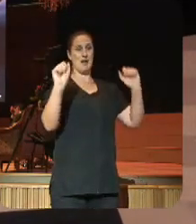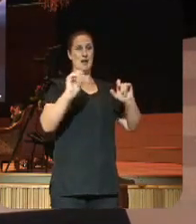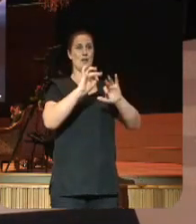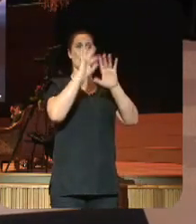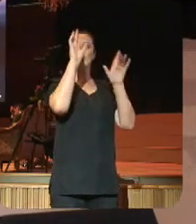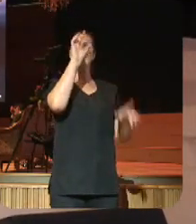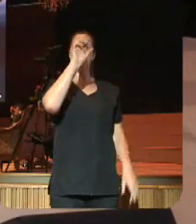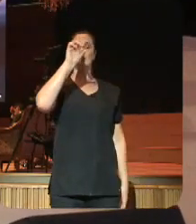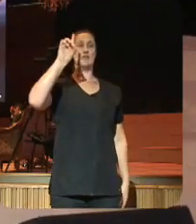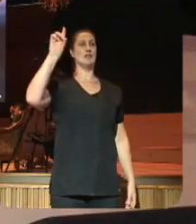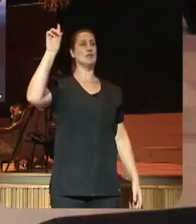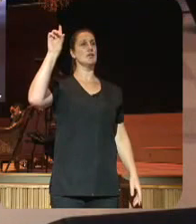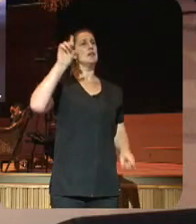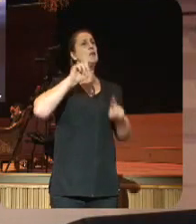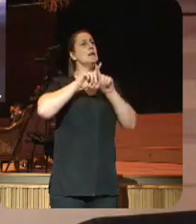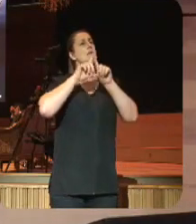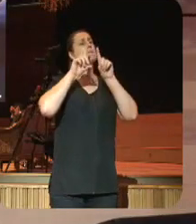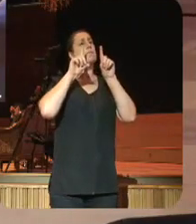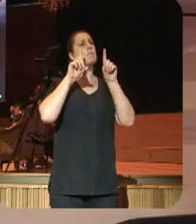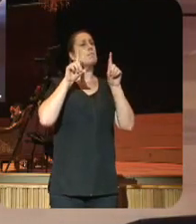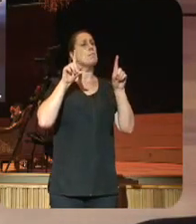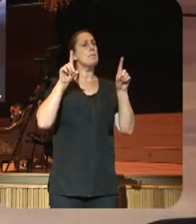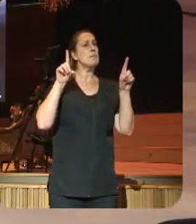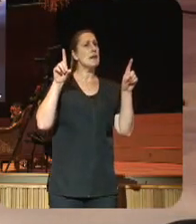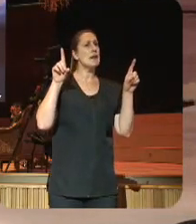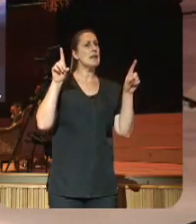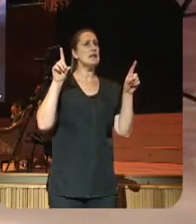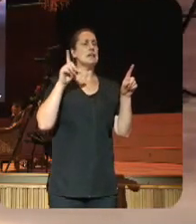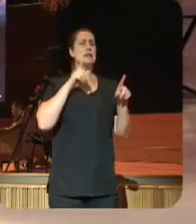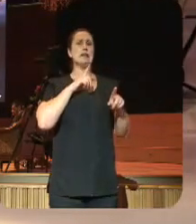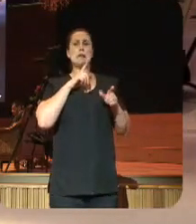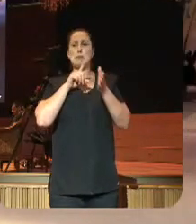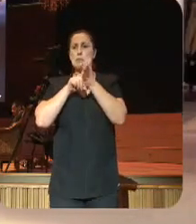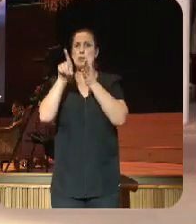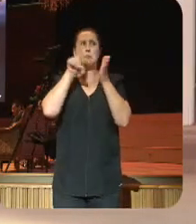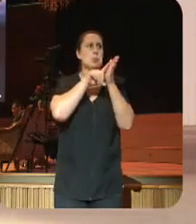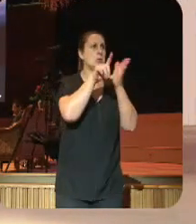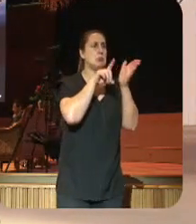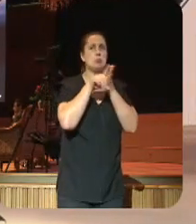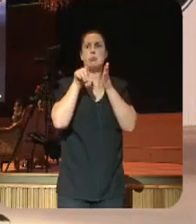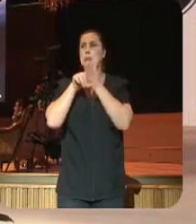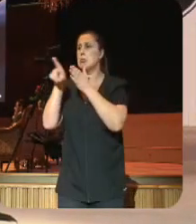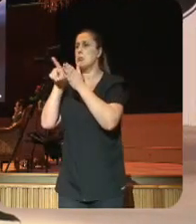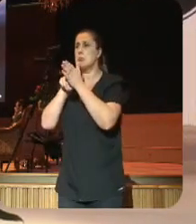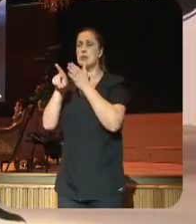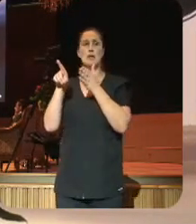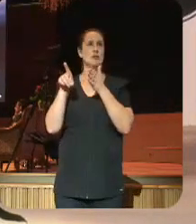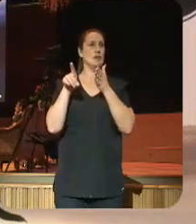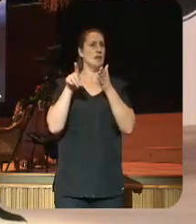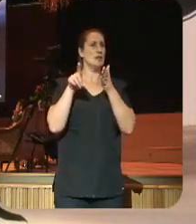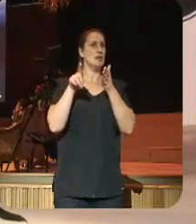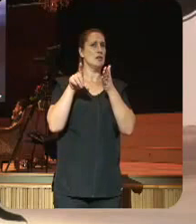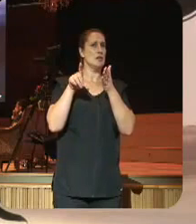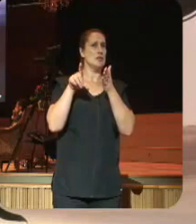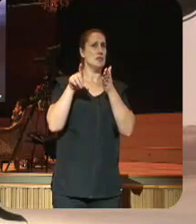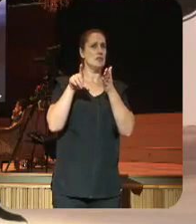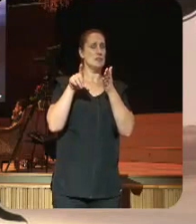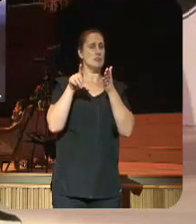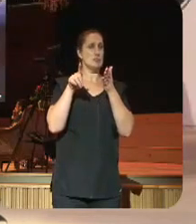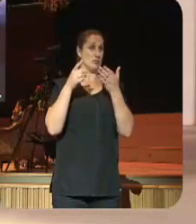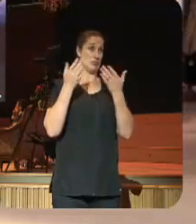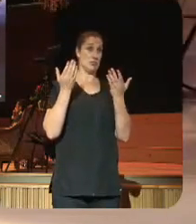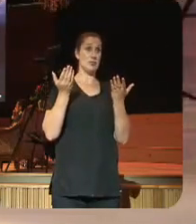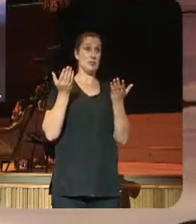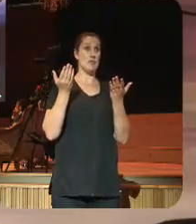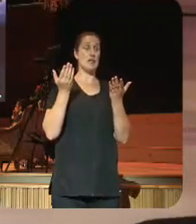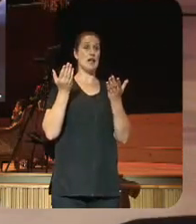glória de Deus, mas há tantas perguntas que sobram, não é verdade? E então